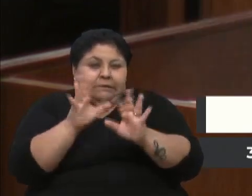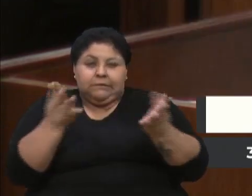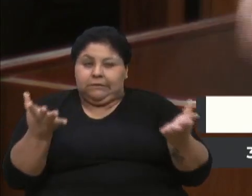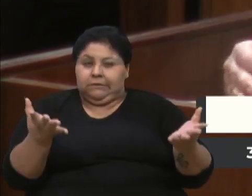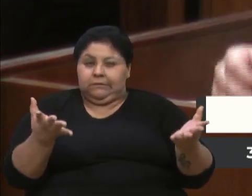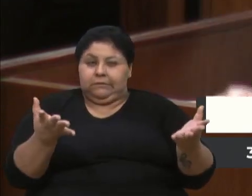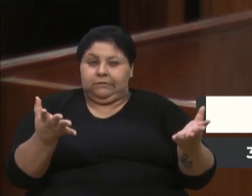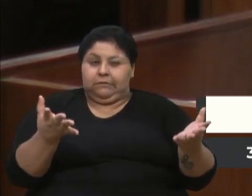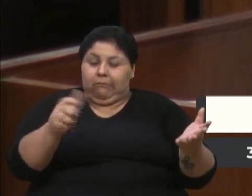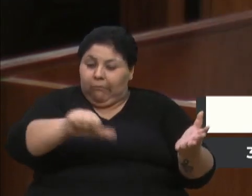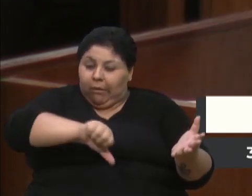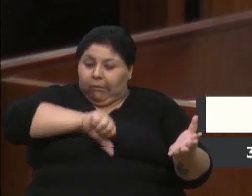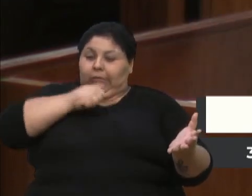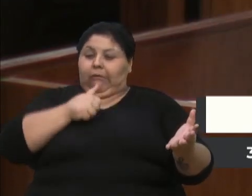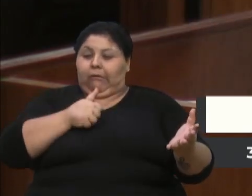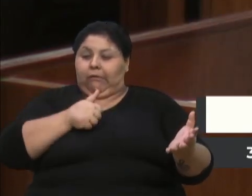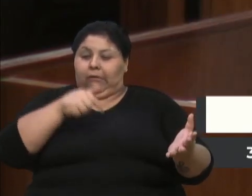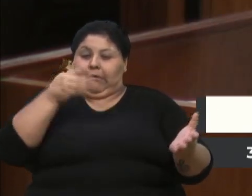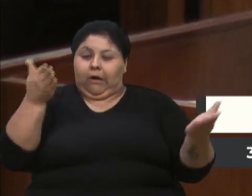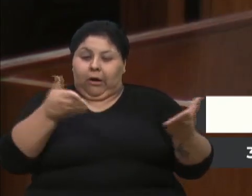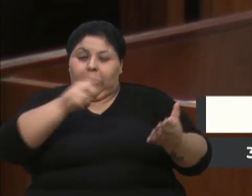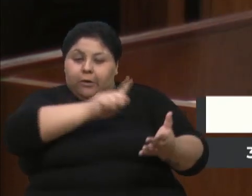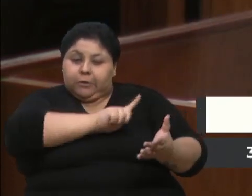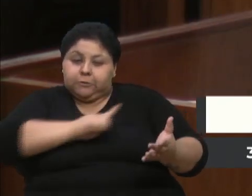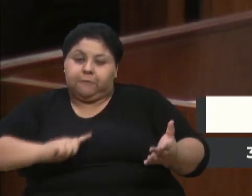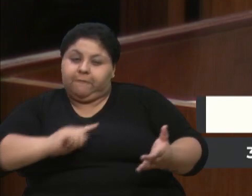uma atitude desse governo federal.